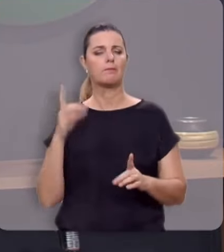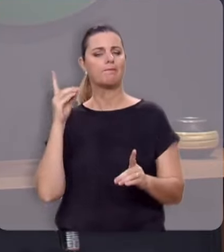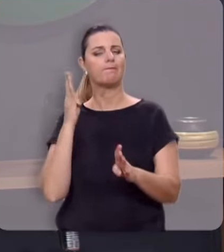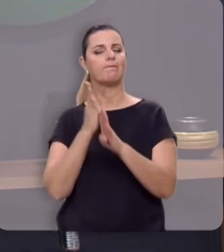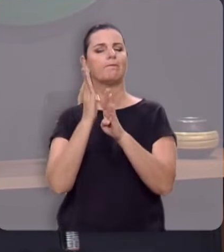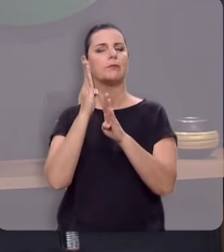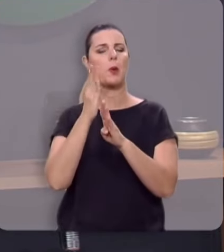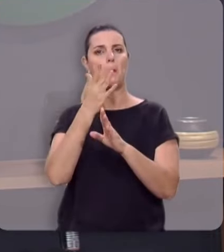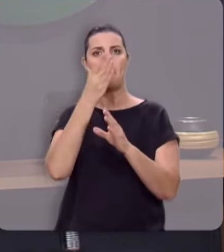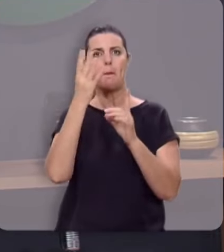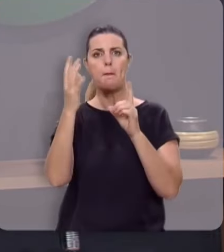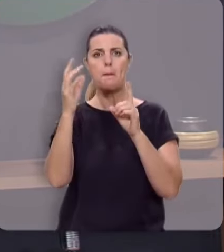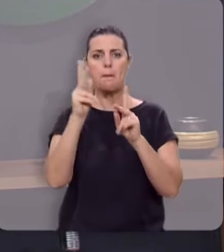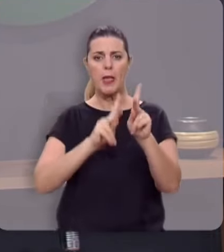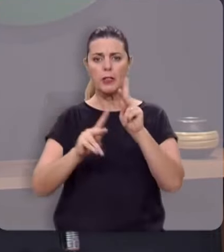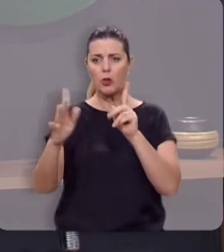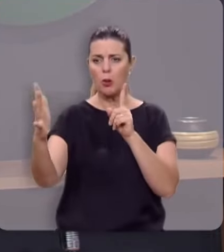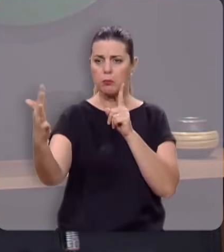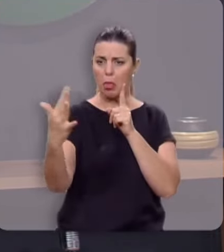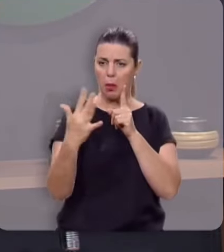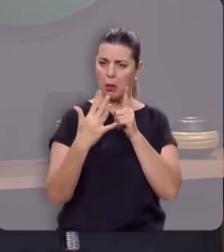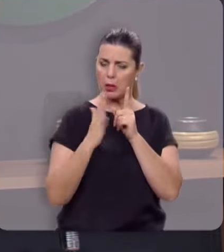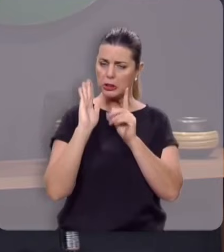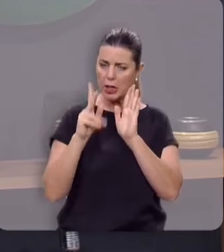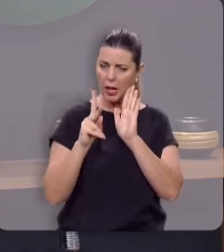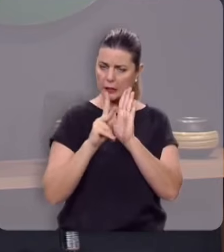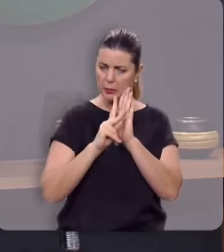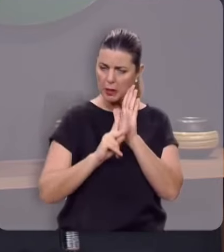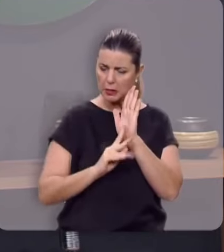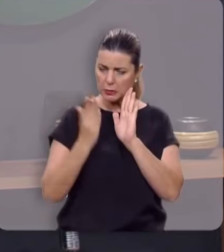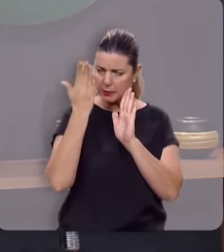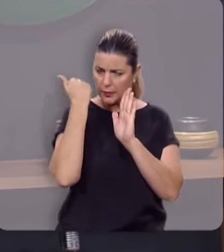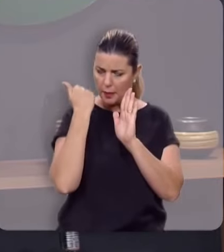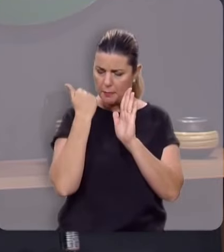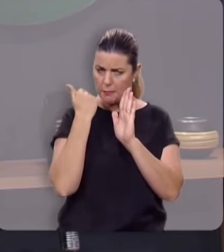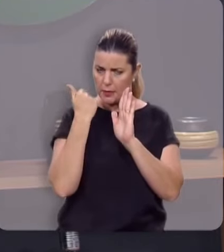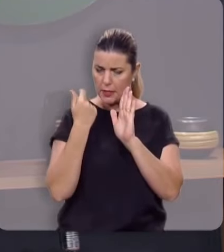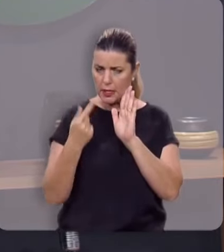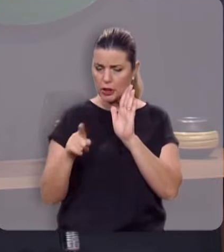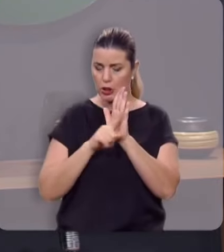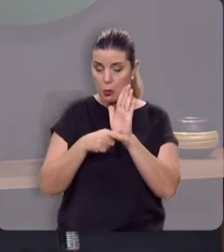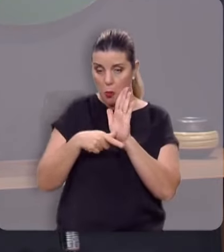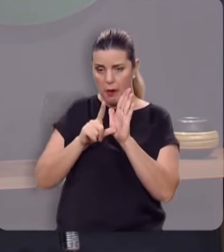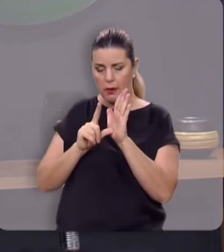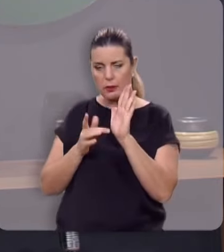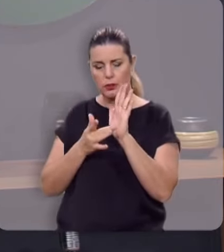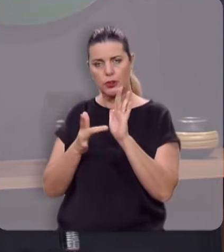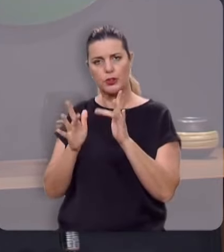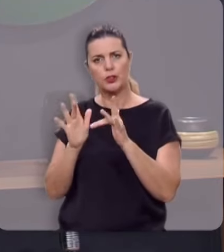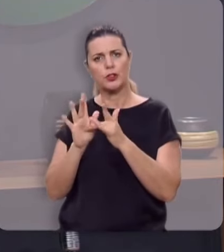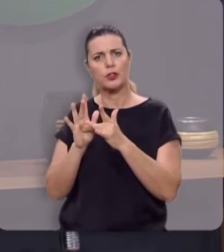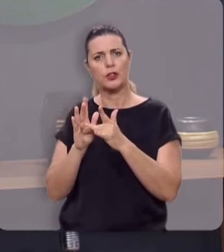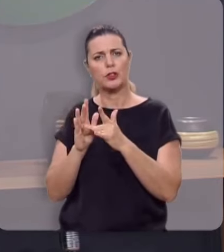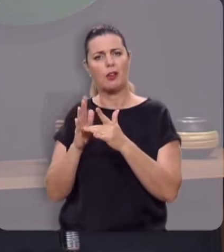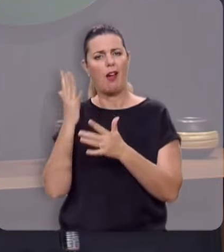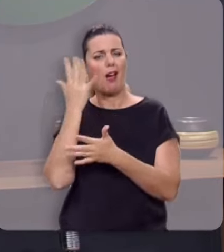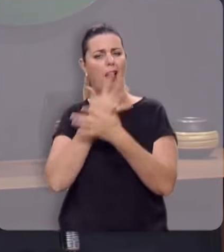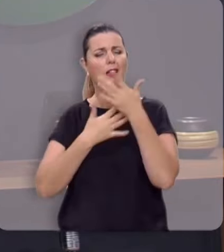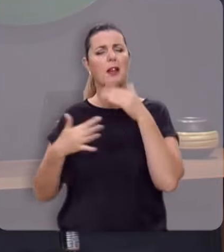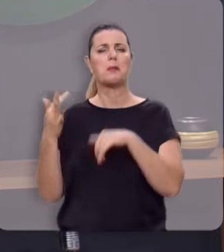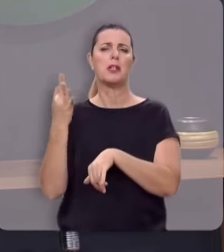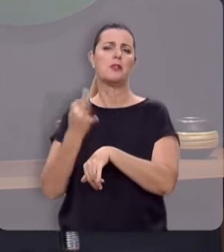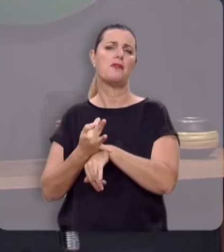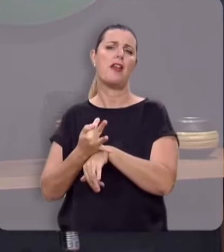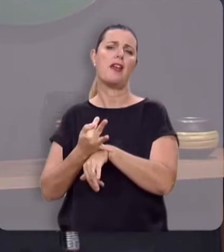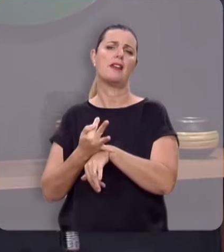descobrem que a multidão já havia descoberto o plano e chegado na frente, interrompendo as